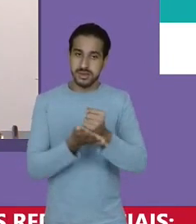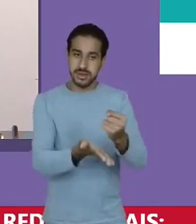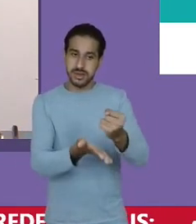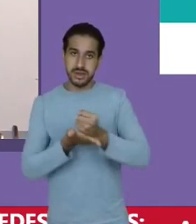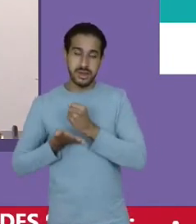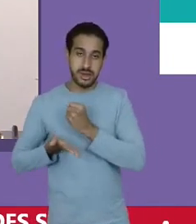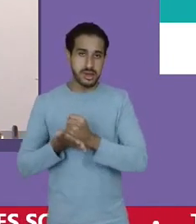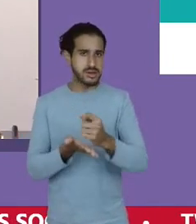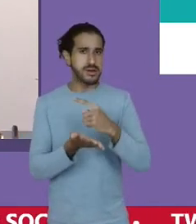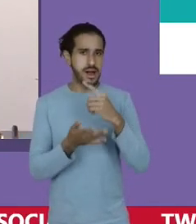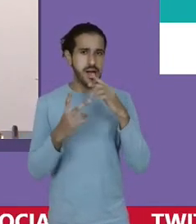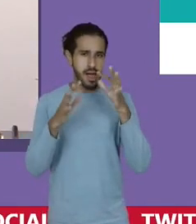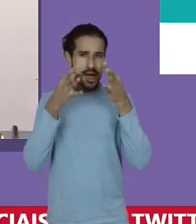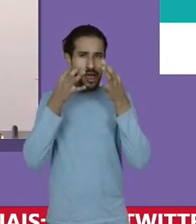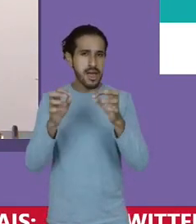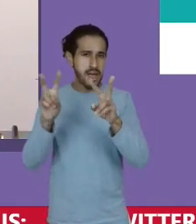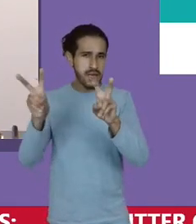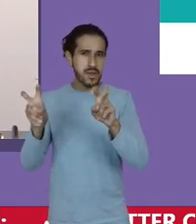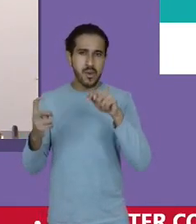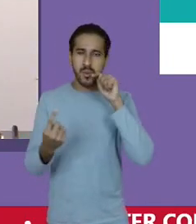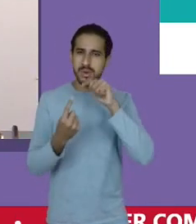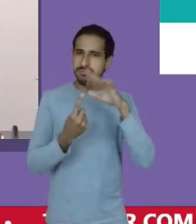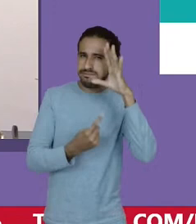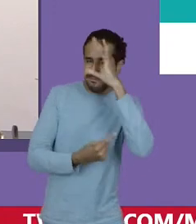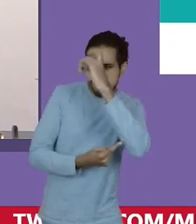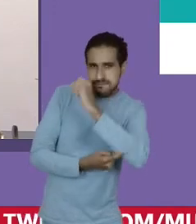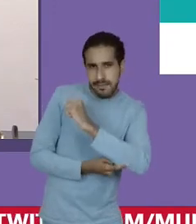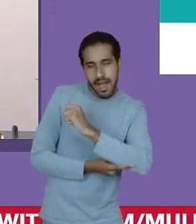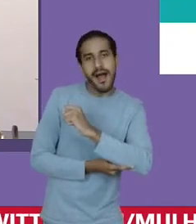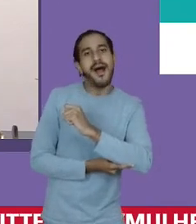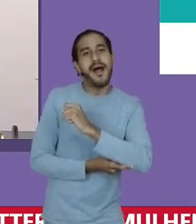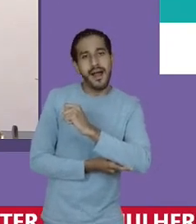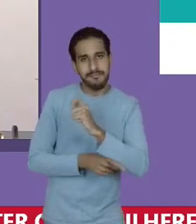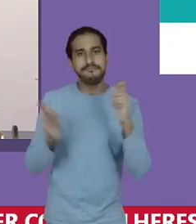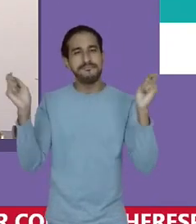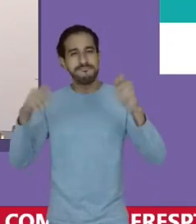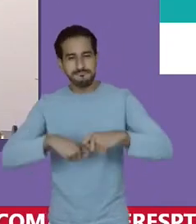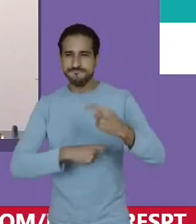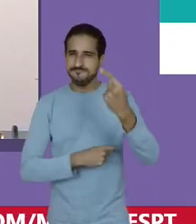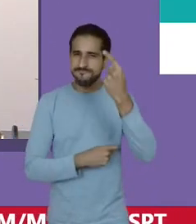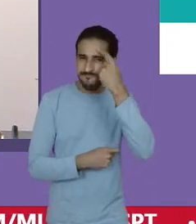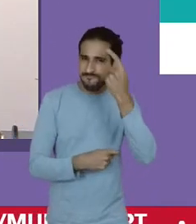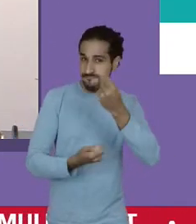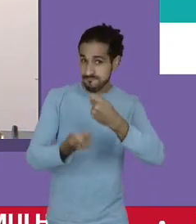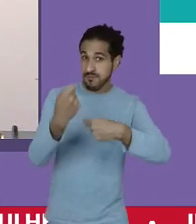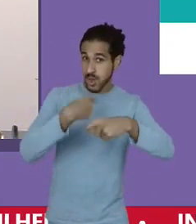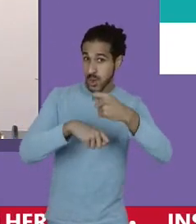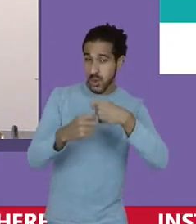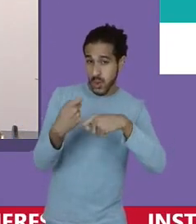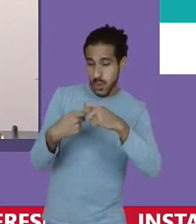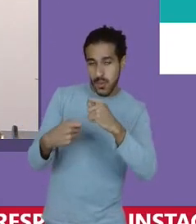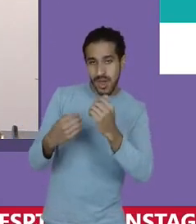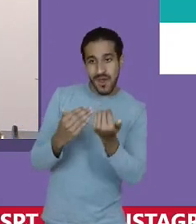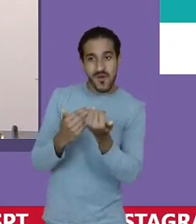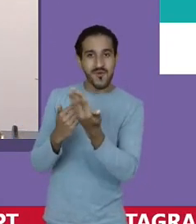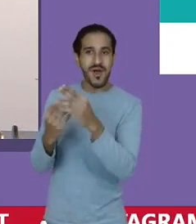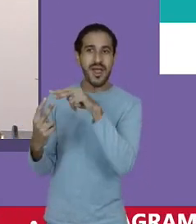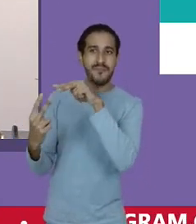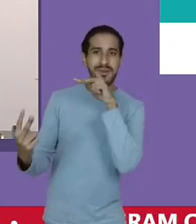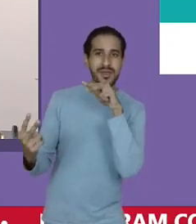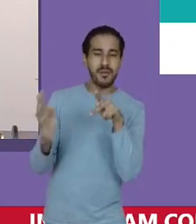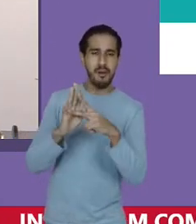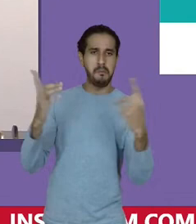ele nos chama para isso. Ele nos chama para compreender que é possível pensar a economia fora do viés